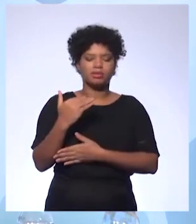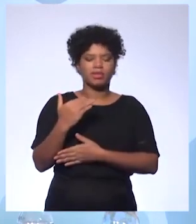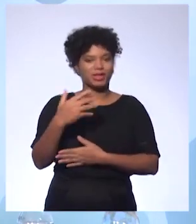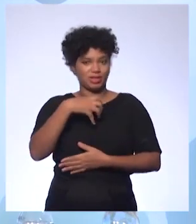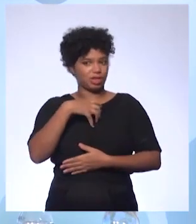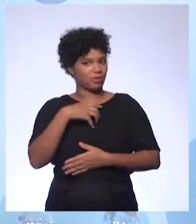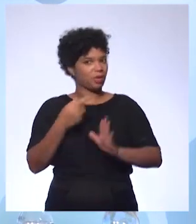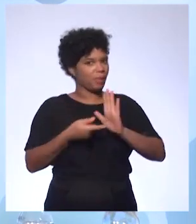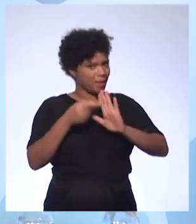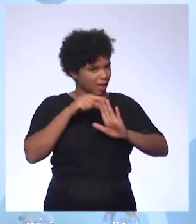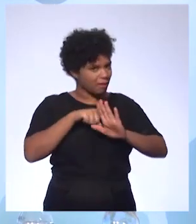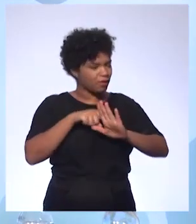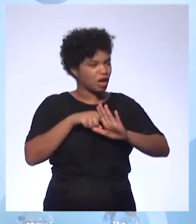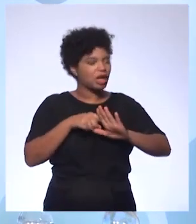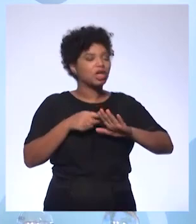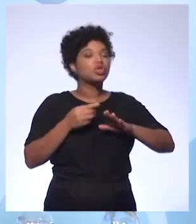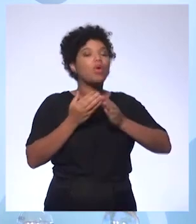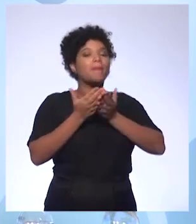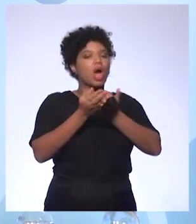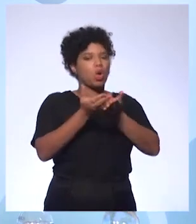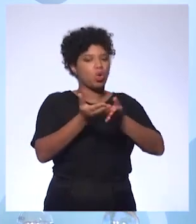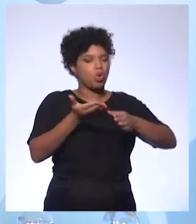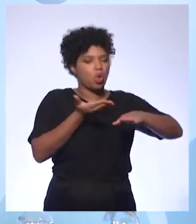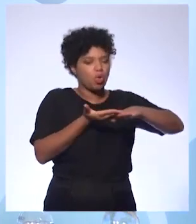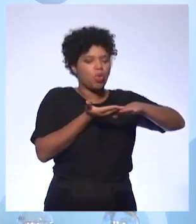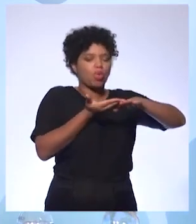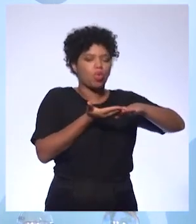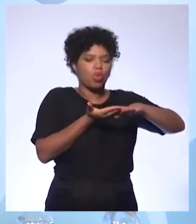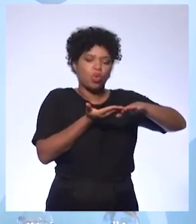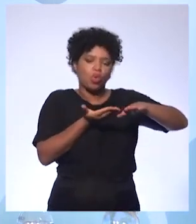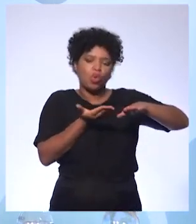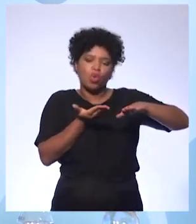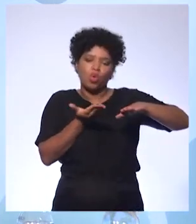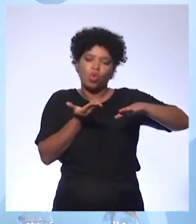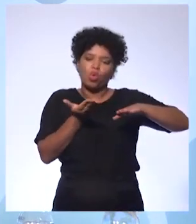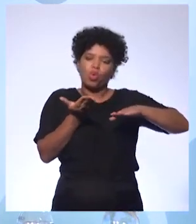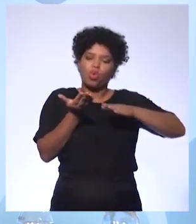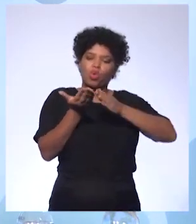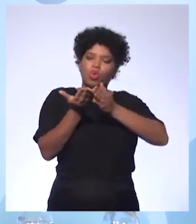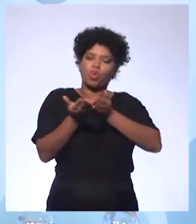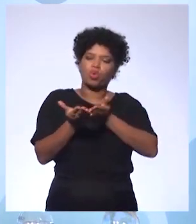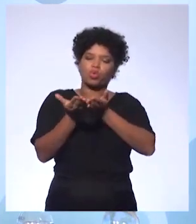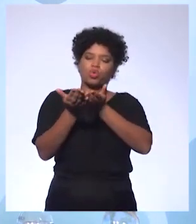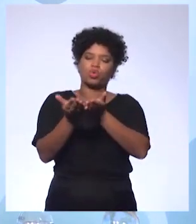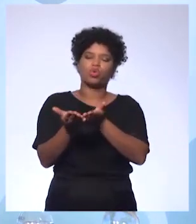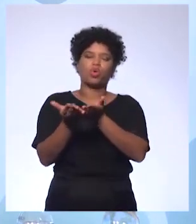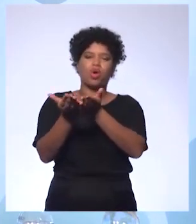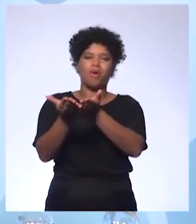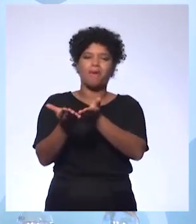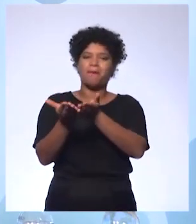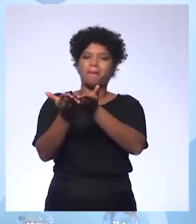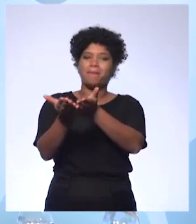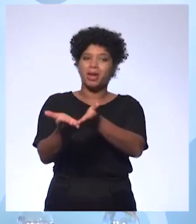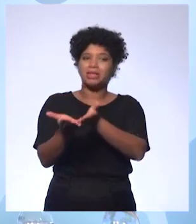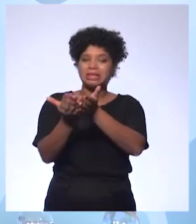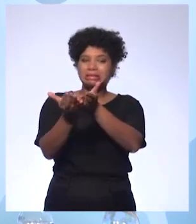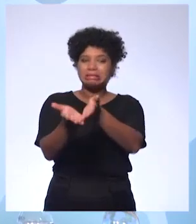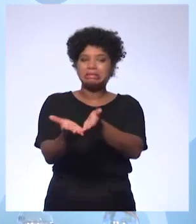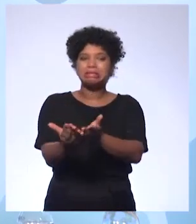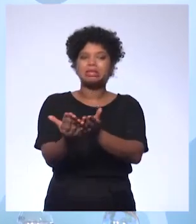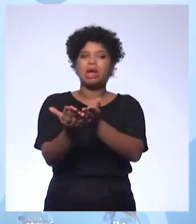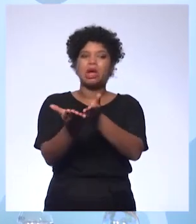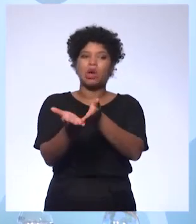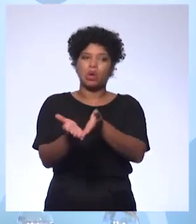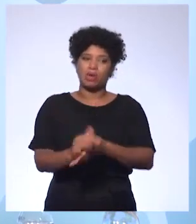sentia segurança. De repente, ele teve que sair desse porto e navegar. Né? E quando a gente navega, mesmo